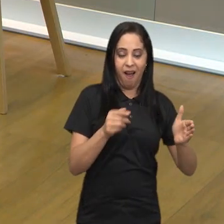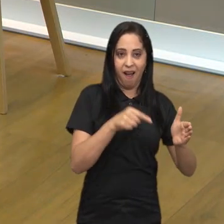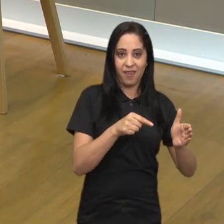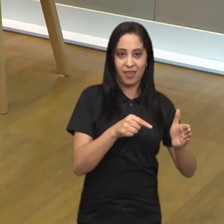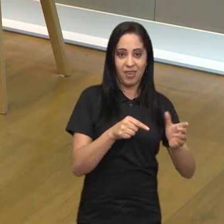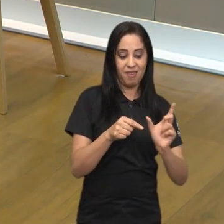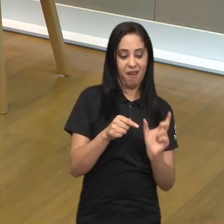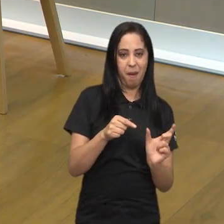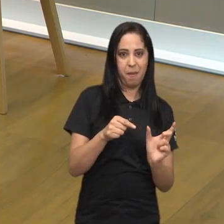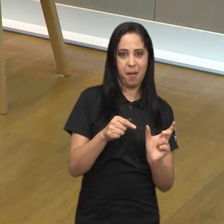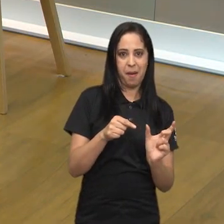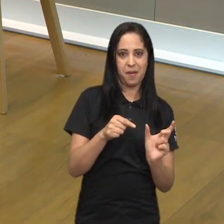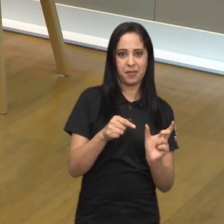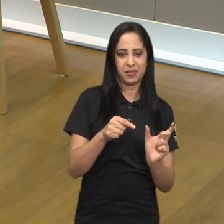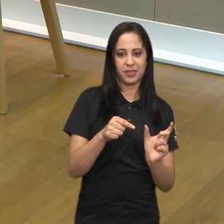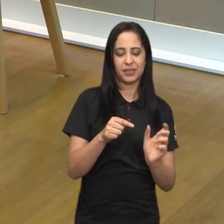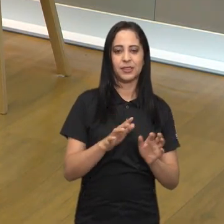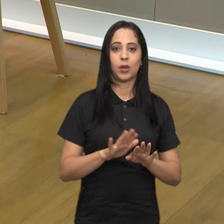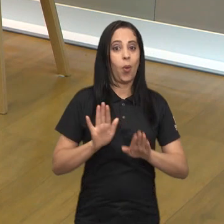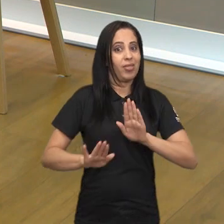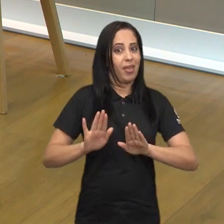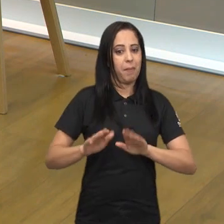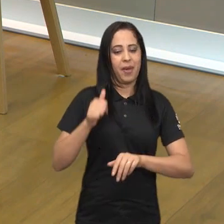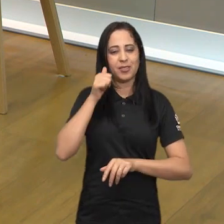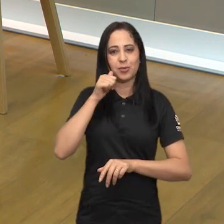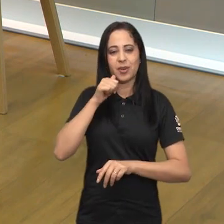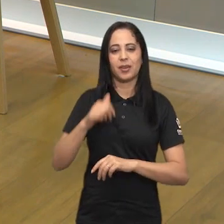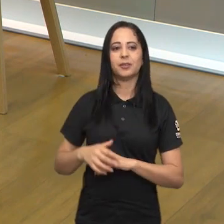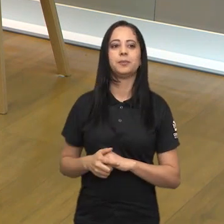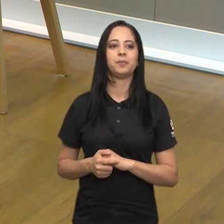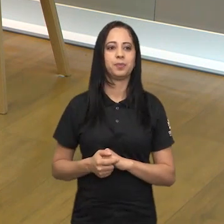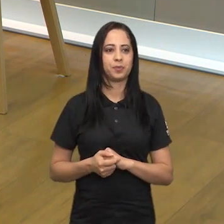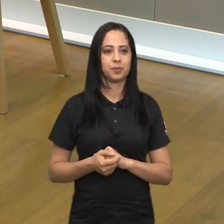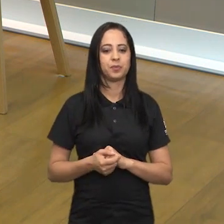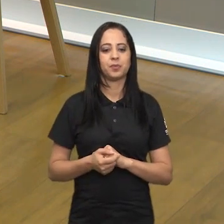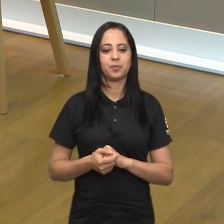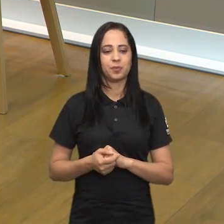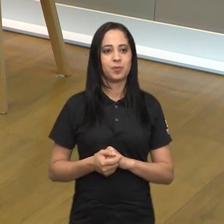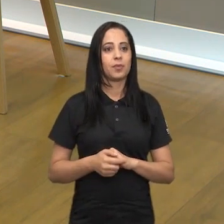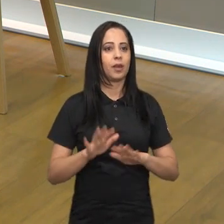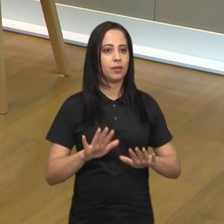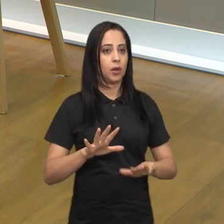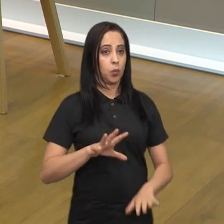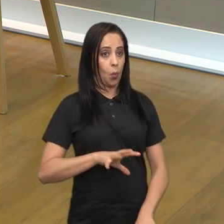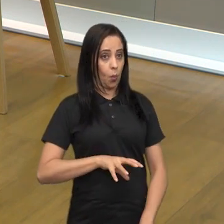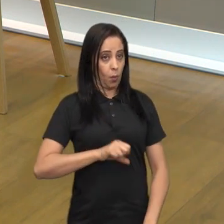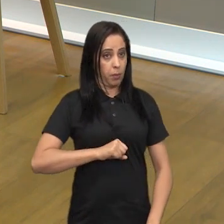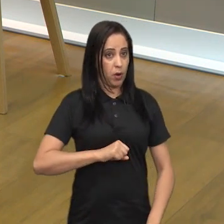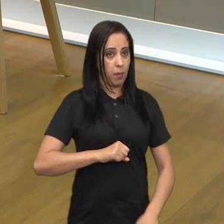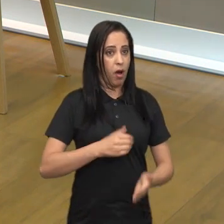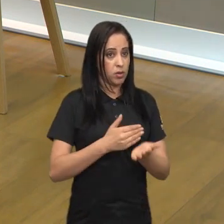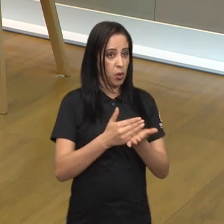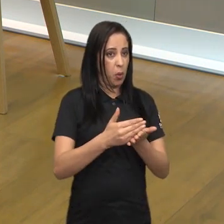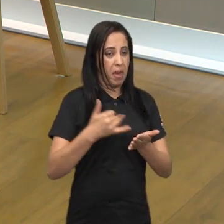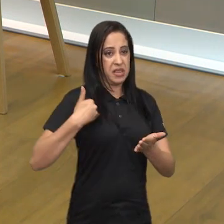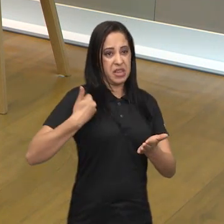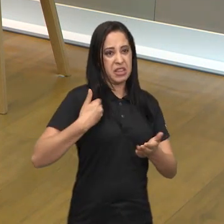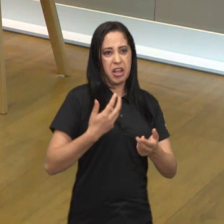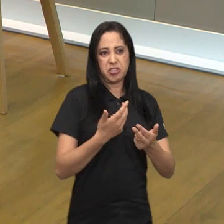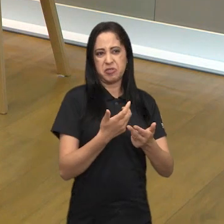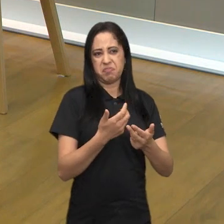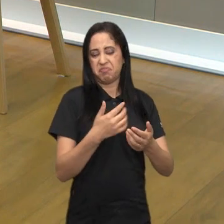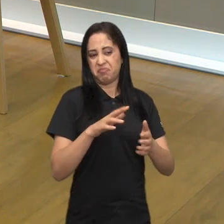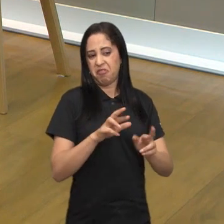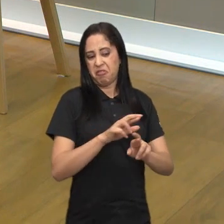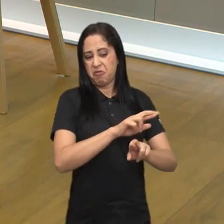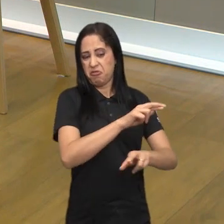do climatério depende de cada mulher. Entendi. Do mesmo jeito que a menopausa chega também em diferentes idades para as